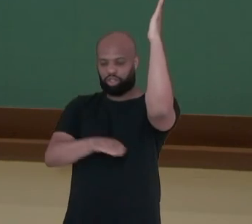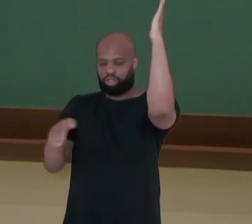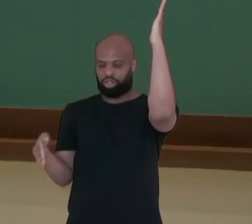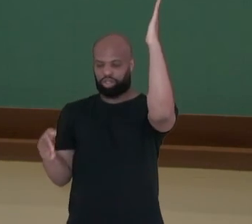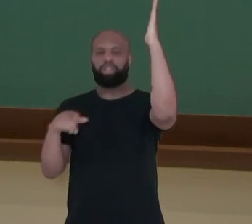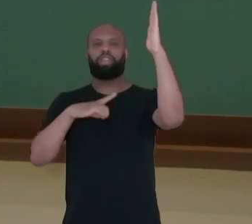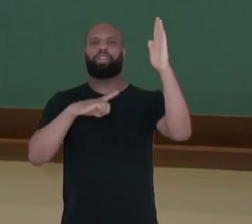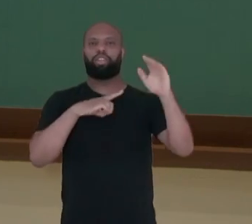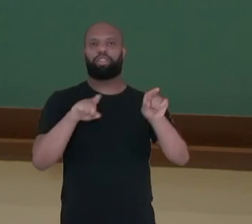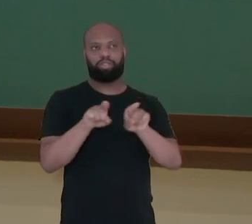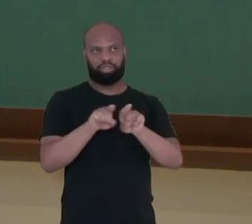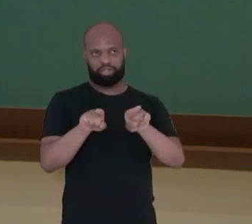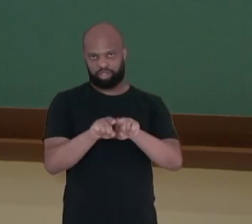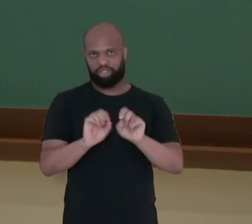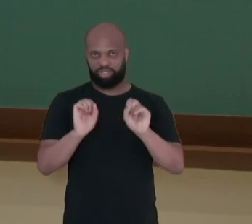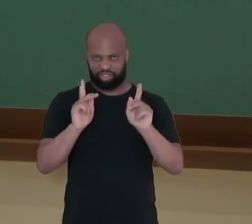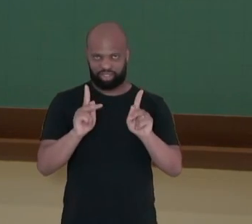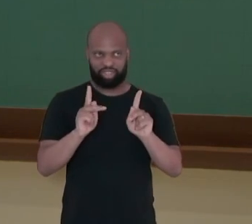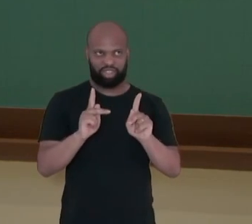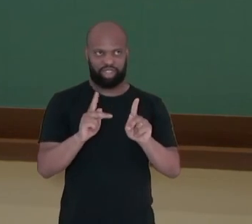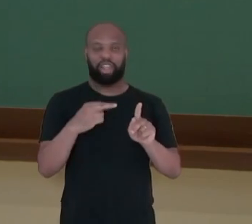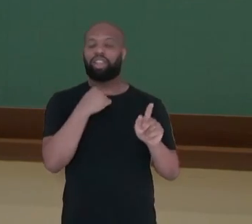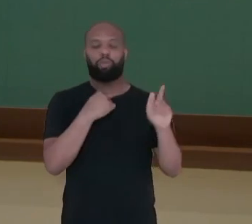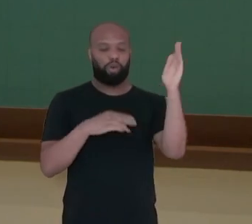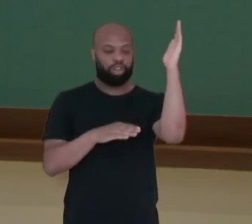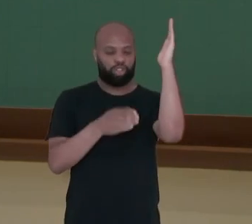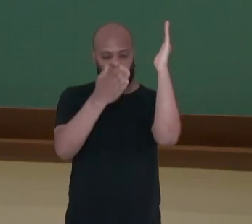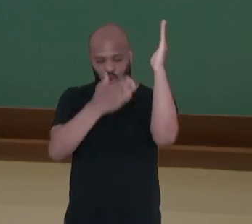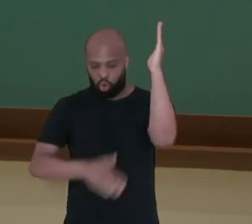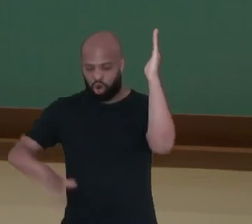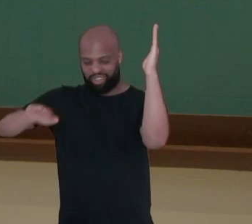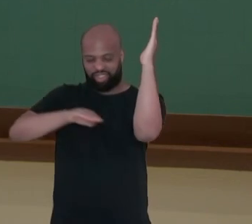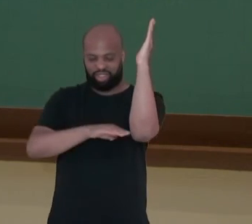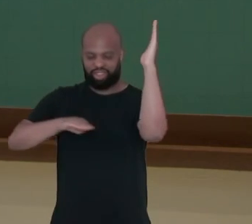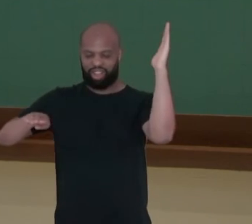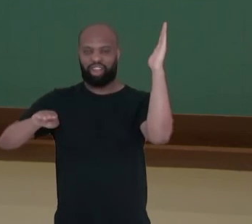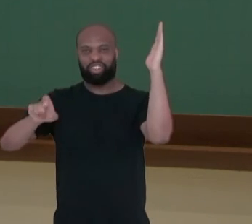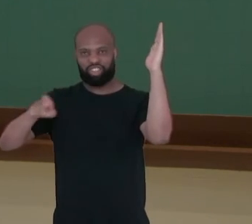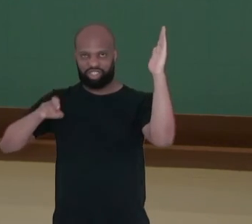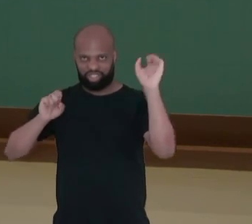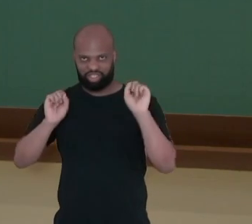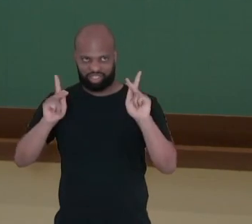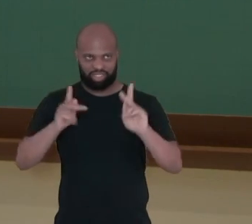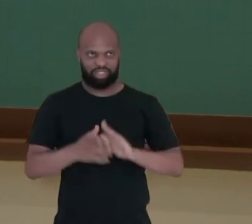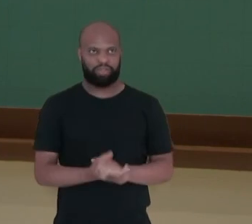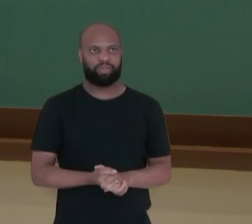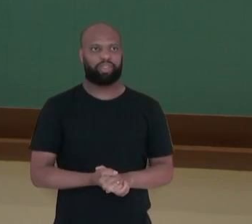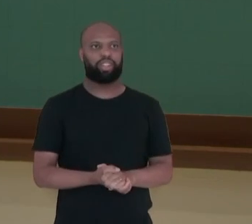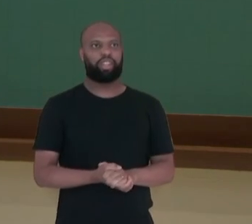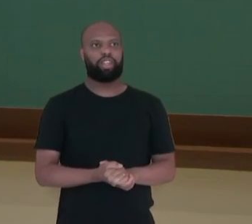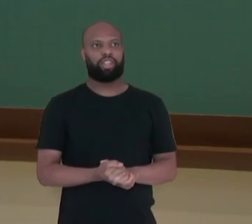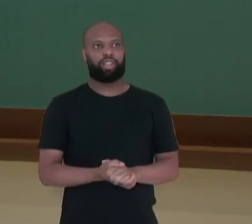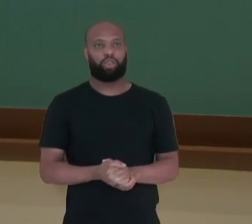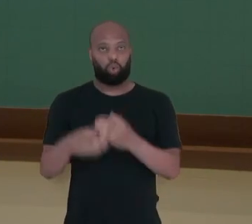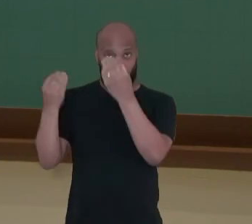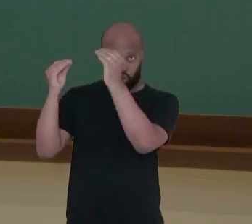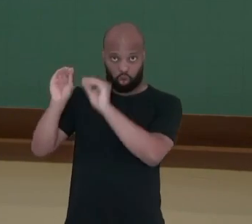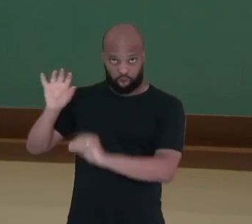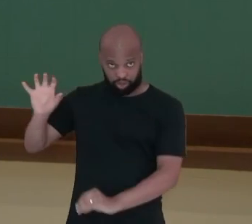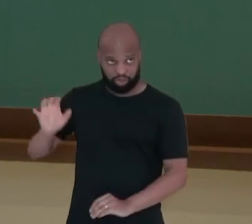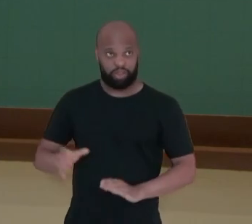cima ou está toda para baixo do eixo X. Ok? Preencheu